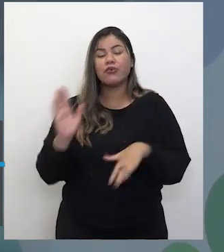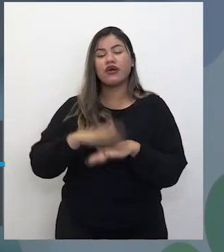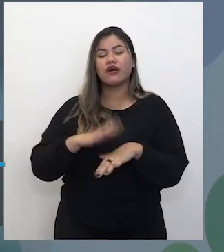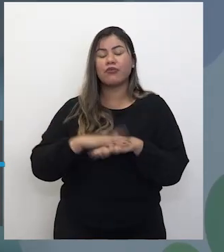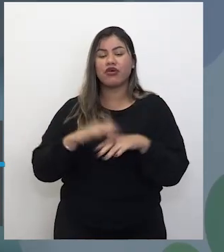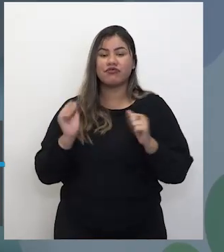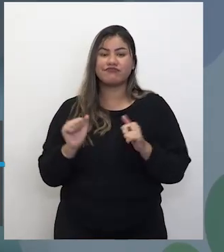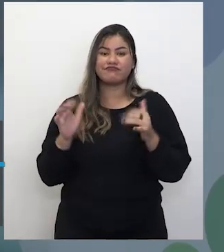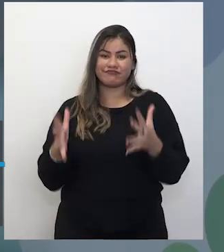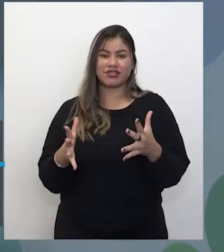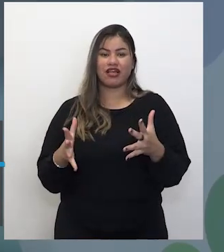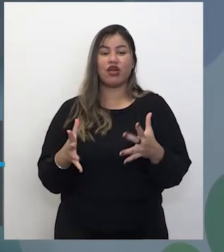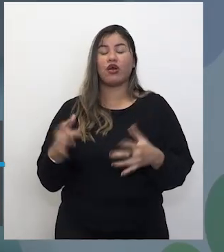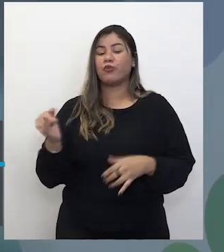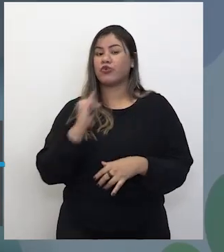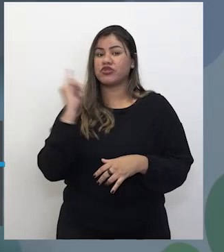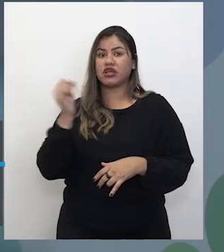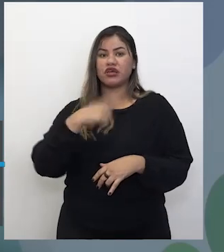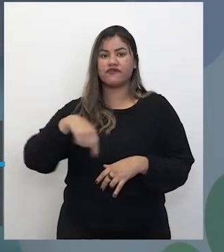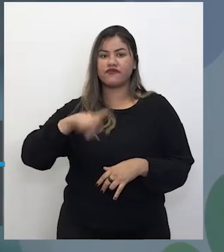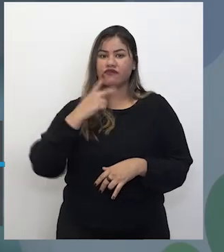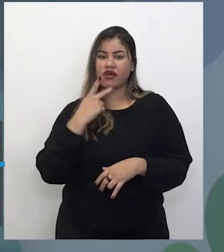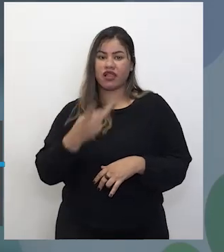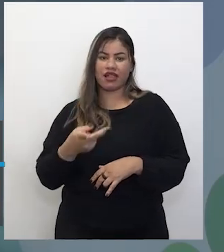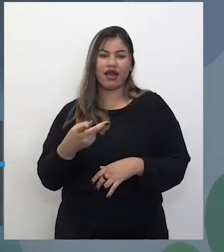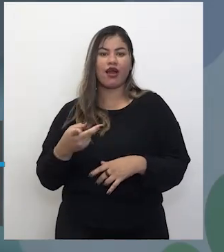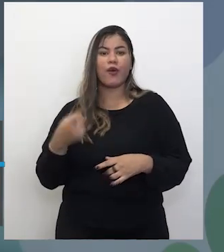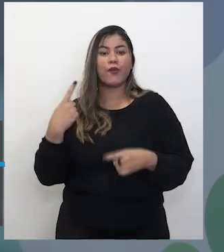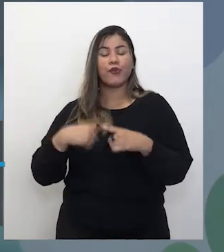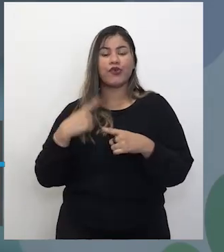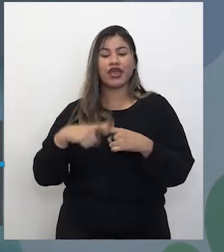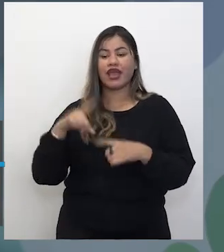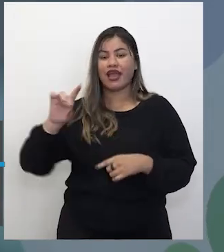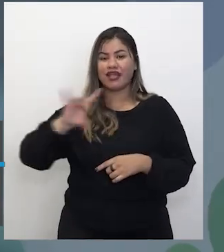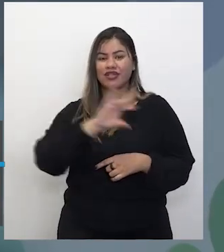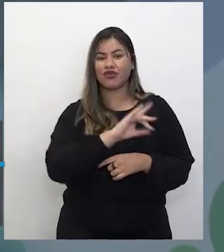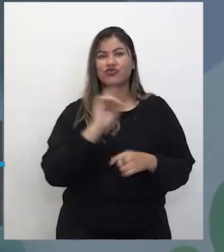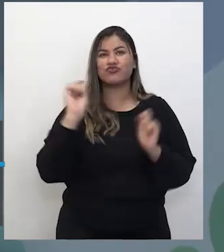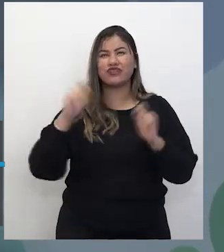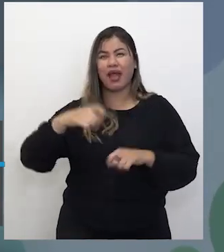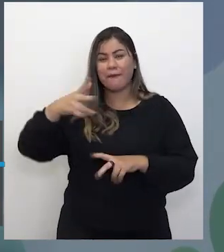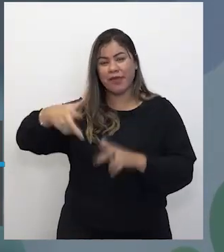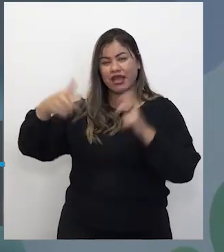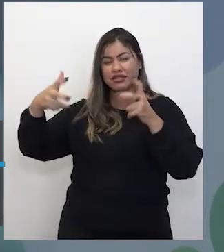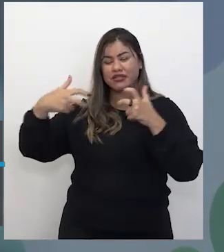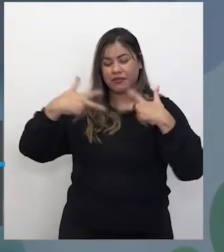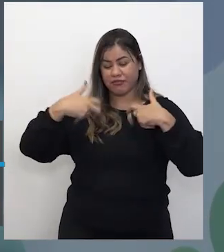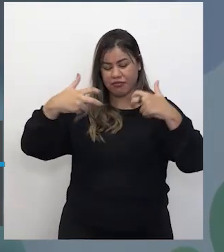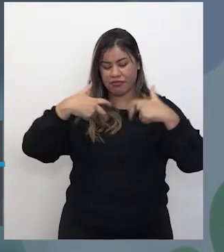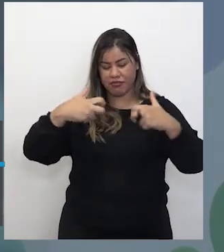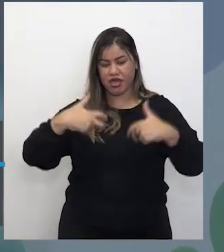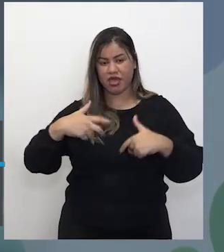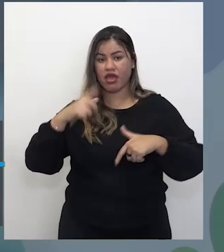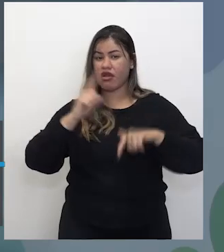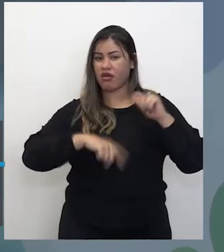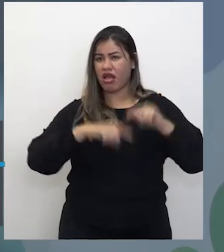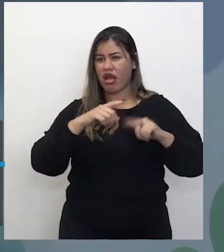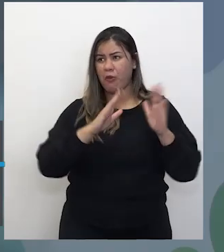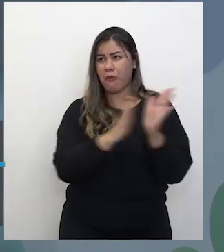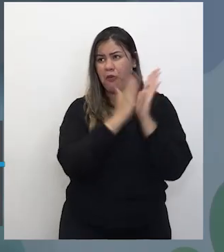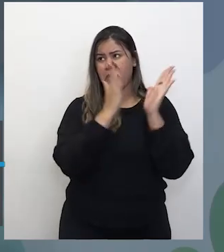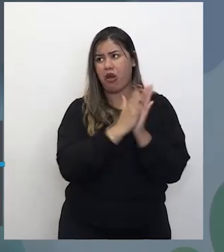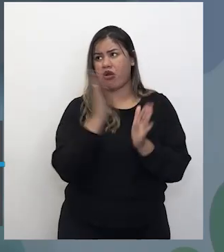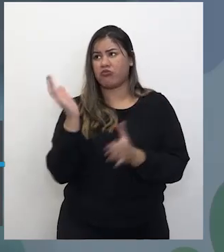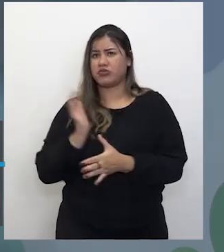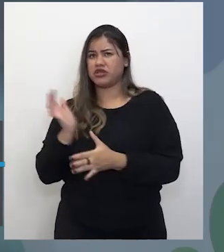essas questões para que o aluno adquira o senso crítico e perceba que as condições materiais não são